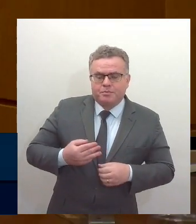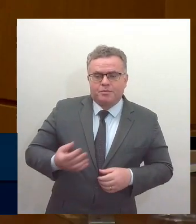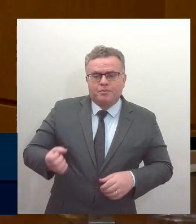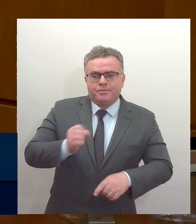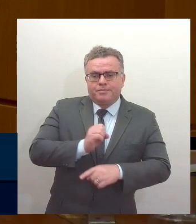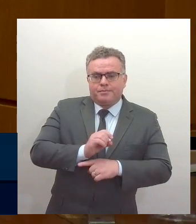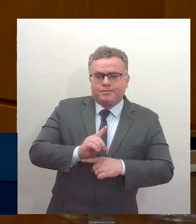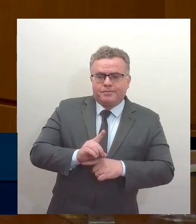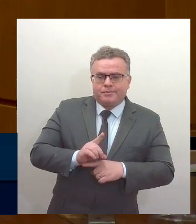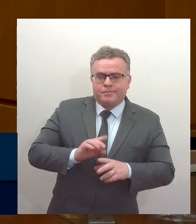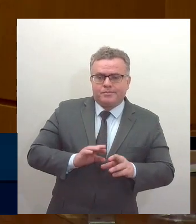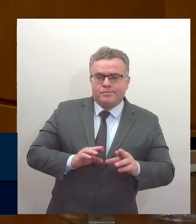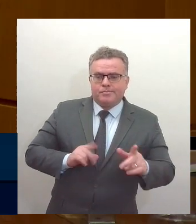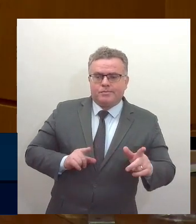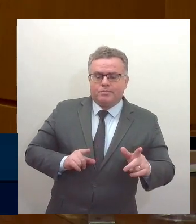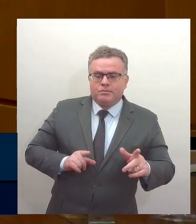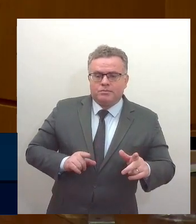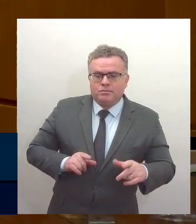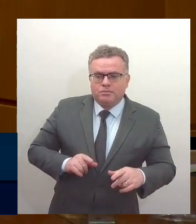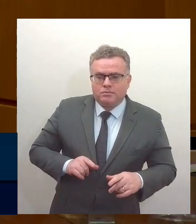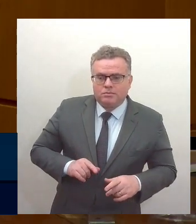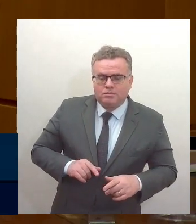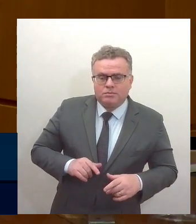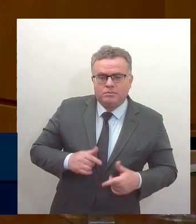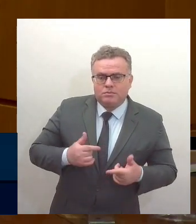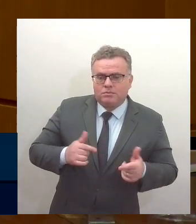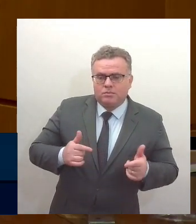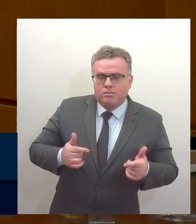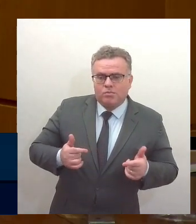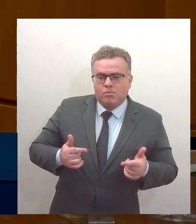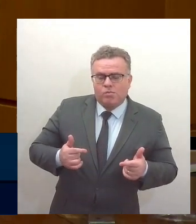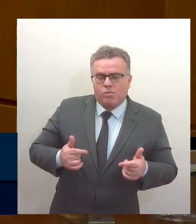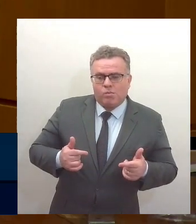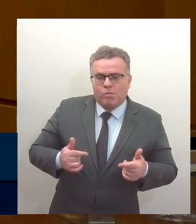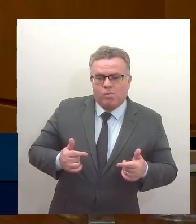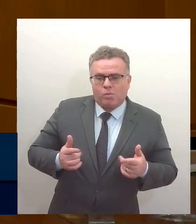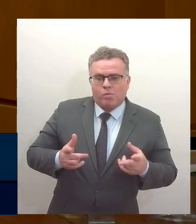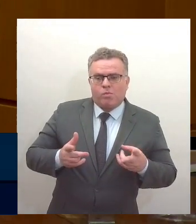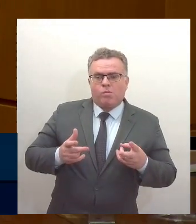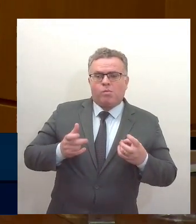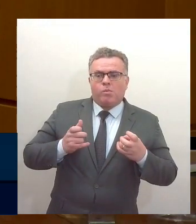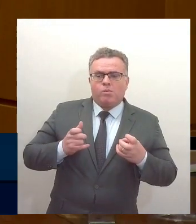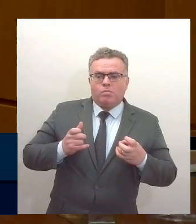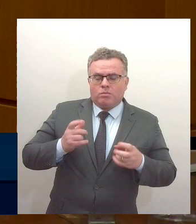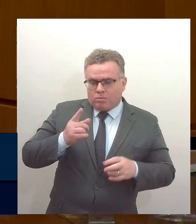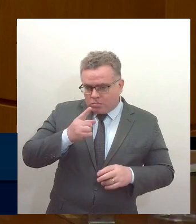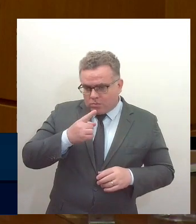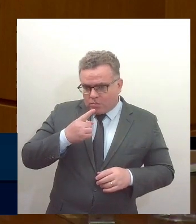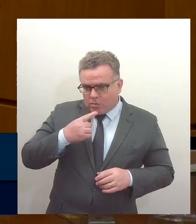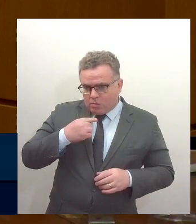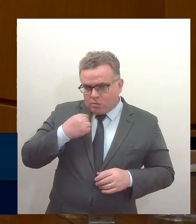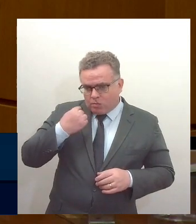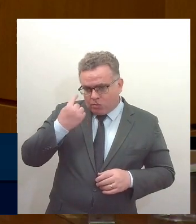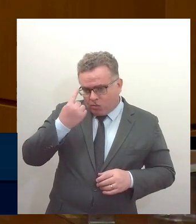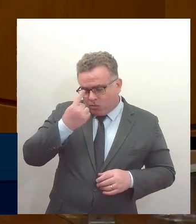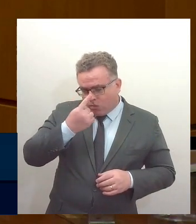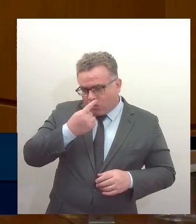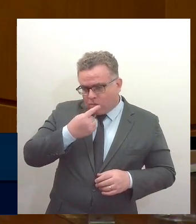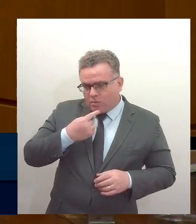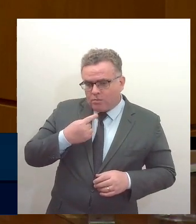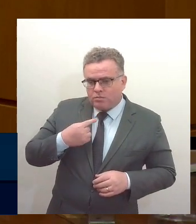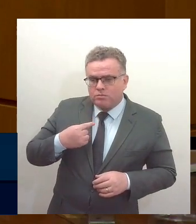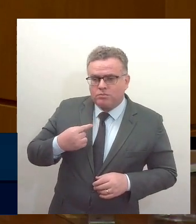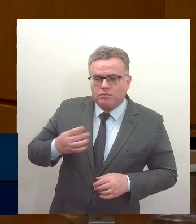Nós podemos ver na fisionomia estampada de todos os estudantes